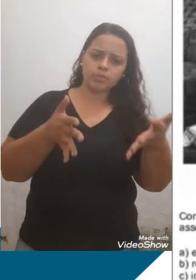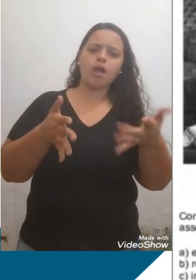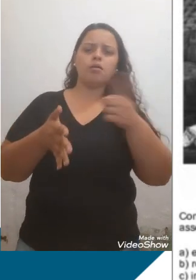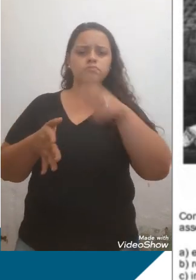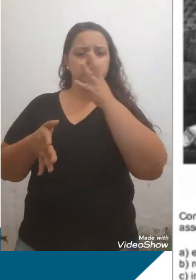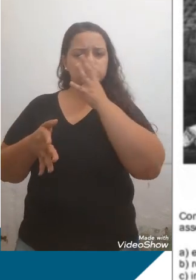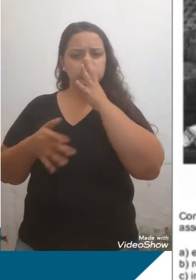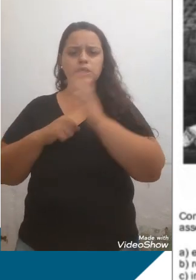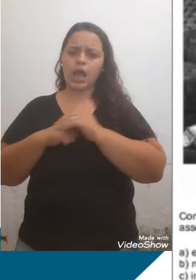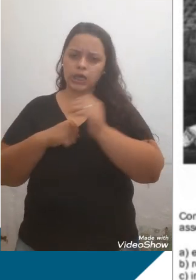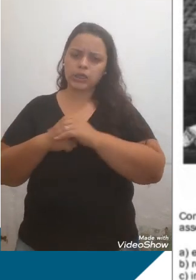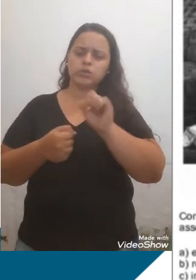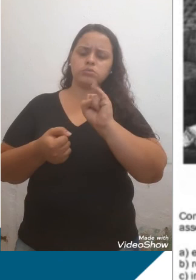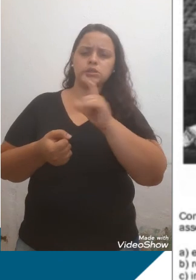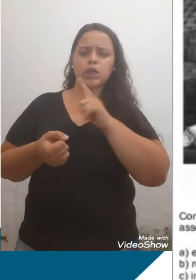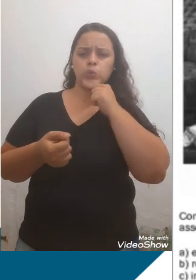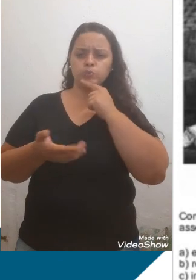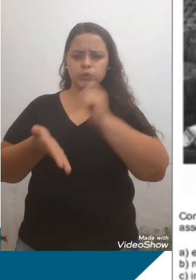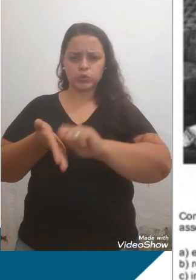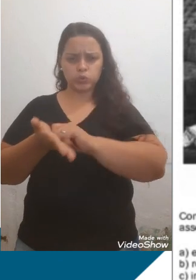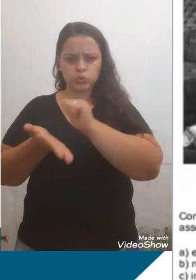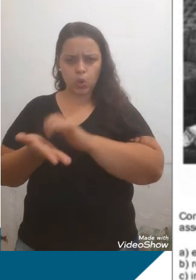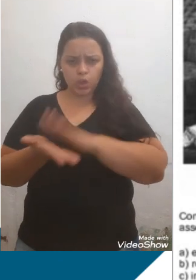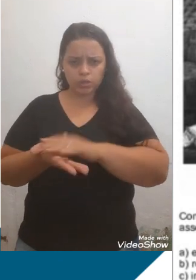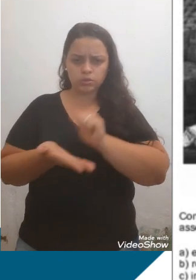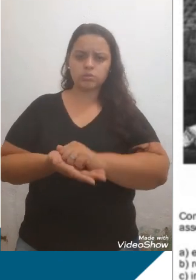carinho, anotem suas dúvidas e interajam